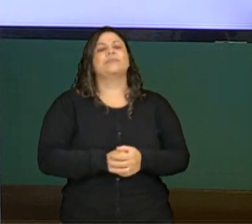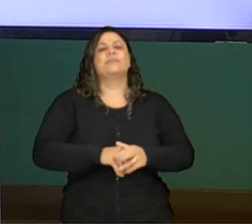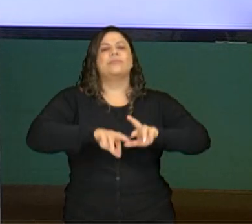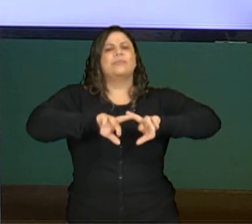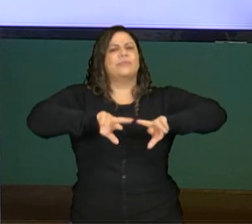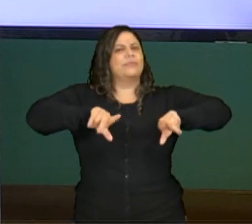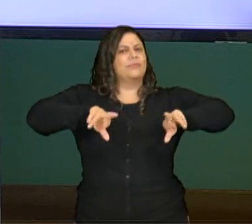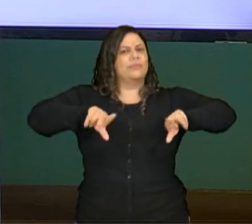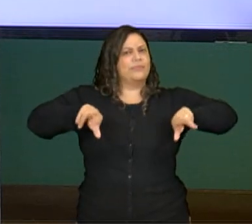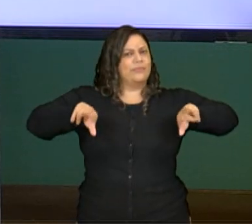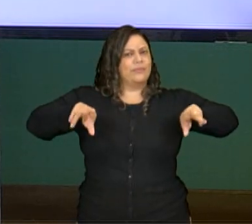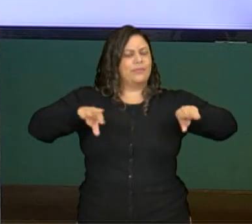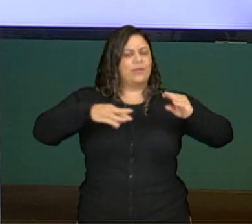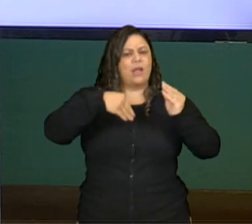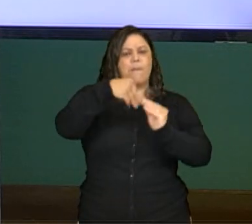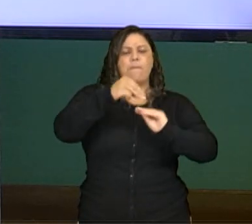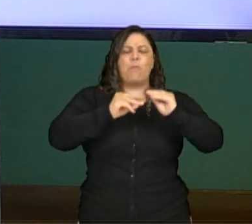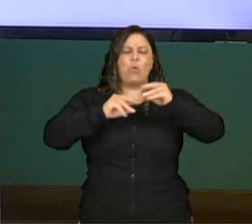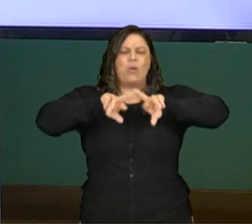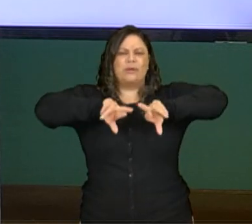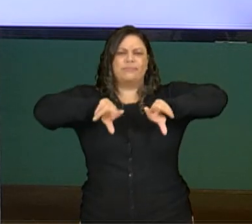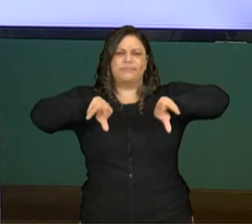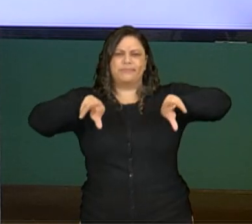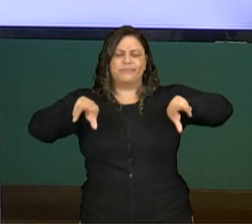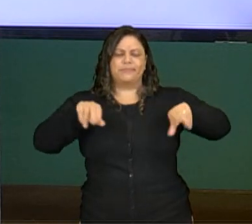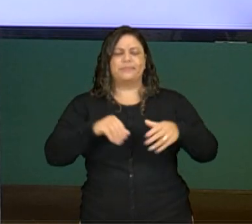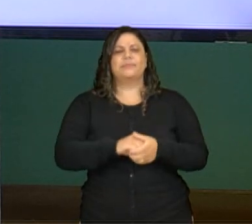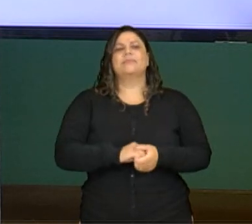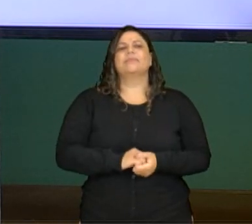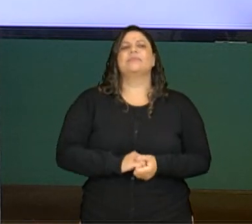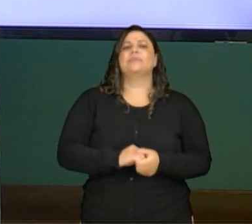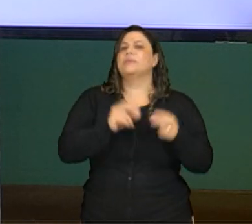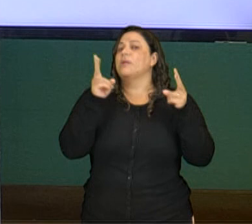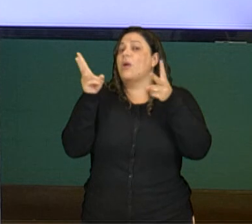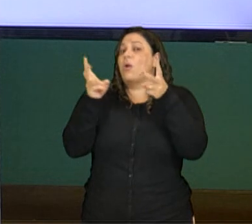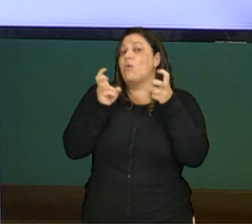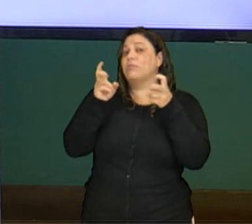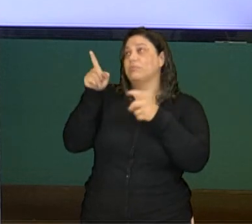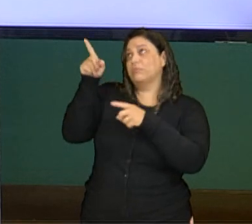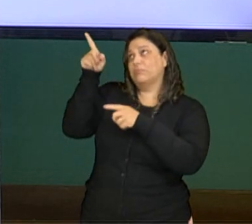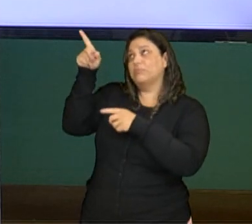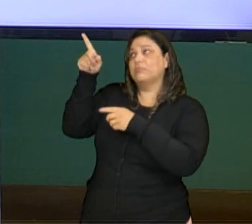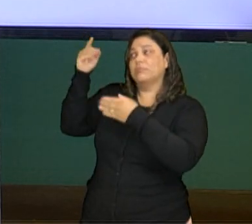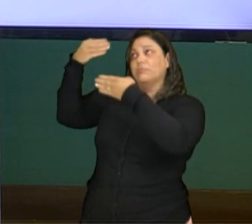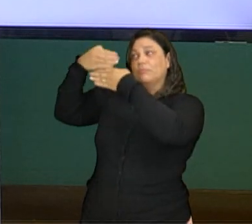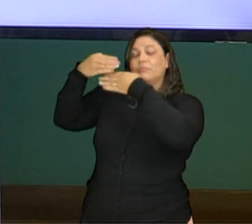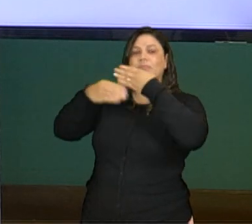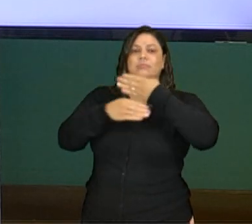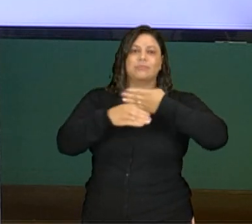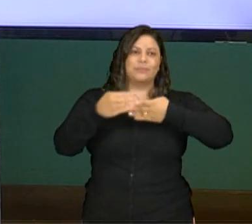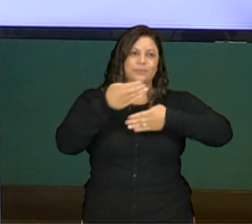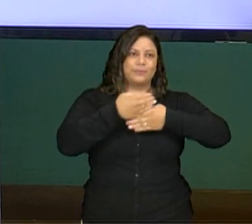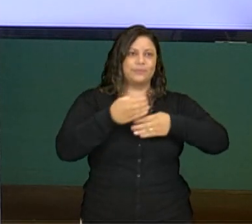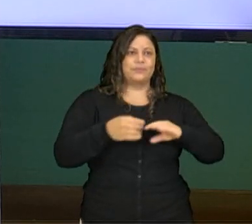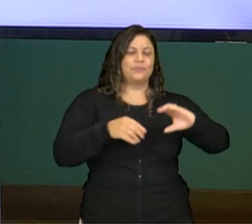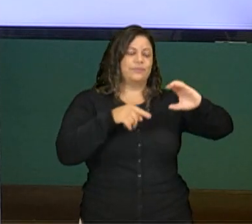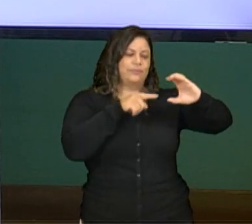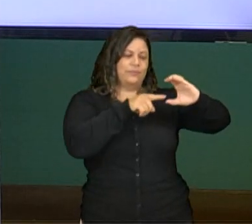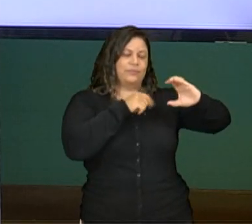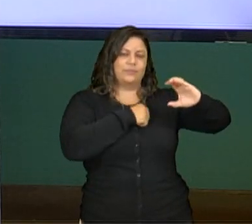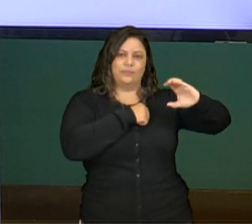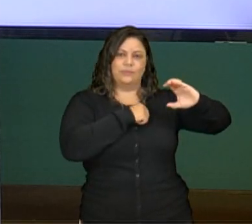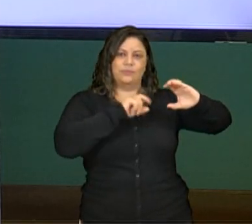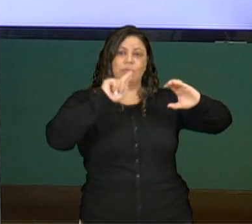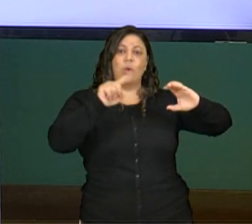estruturas, várias moléculas, várias substâncias orgânicas. Observe que essa substância aqui, nós temos o carbono fazendo uma